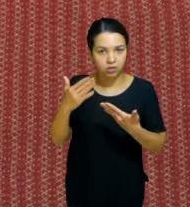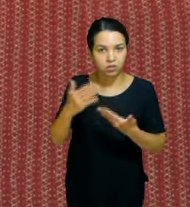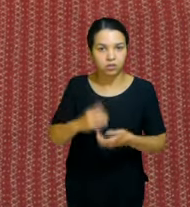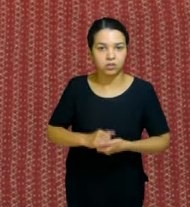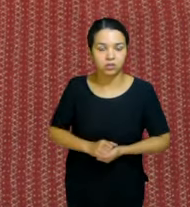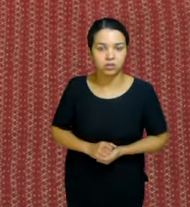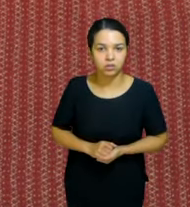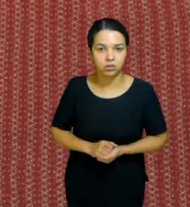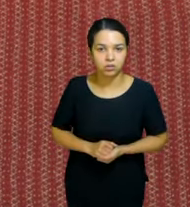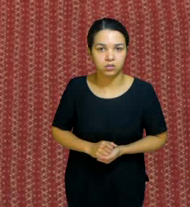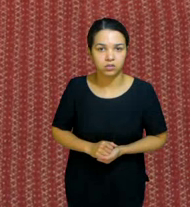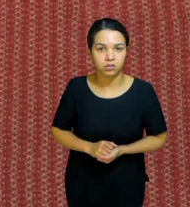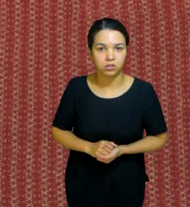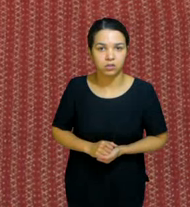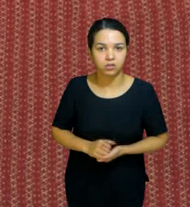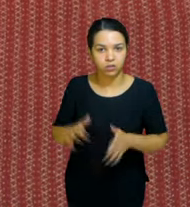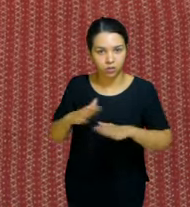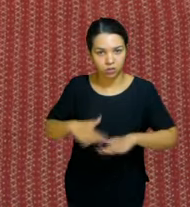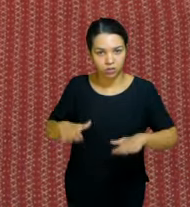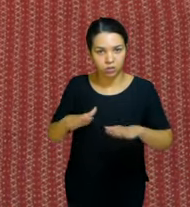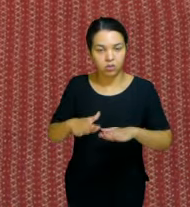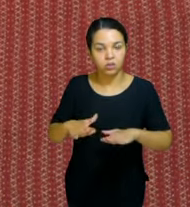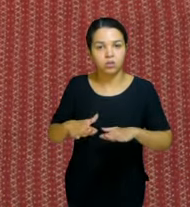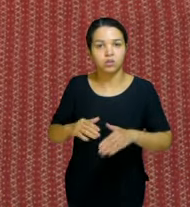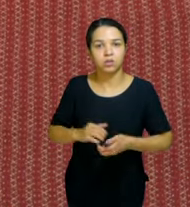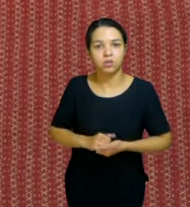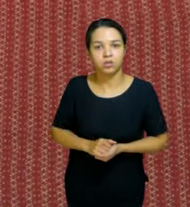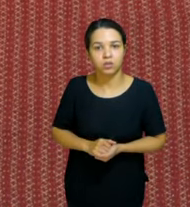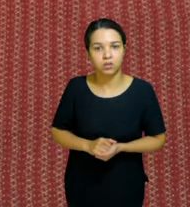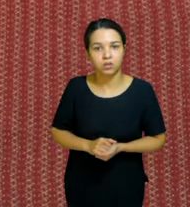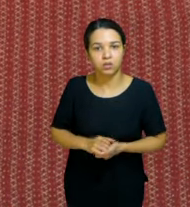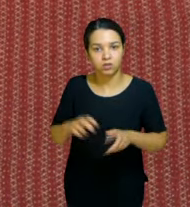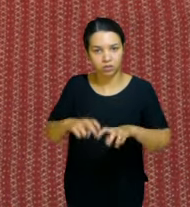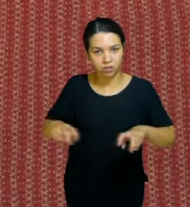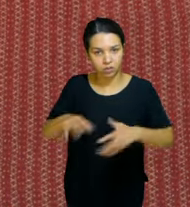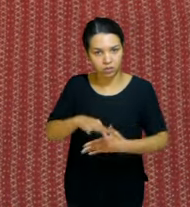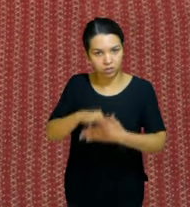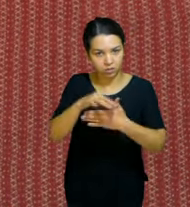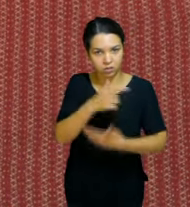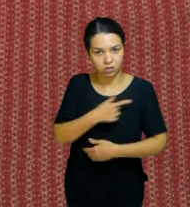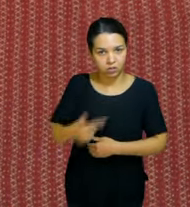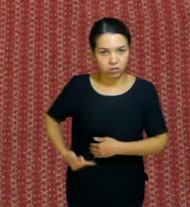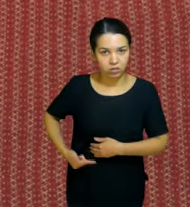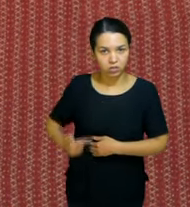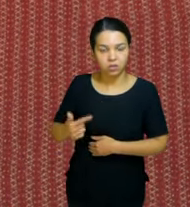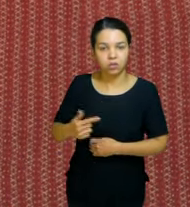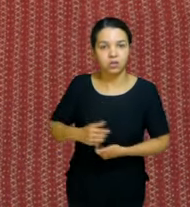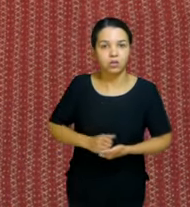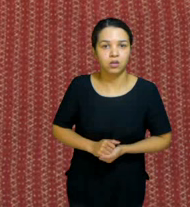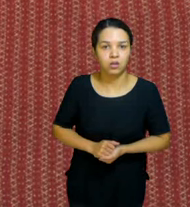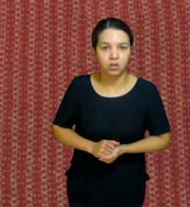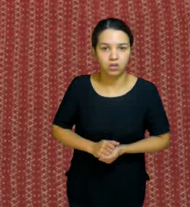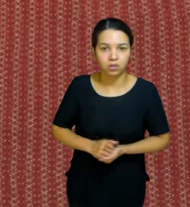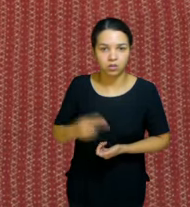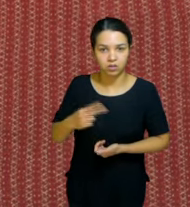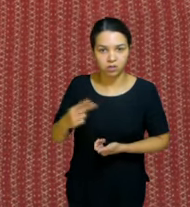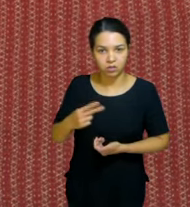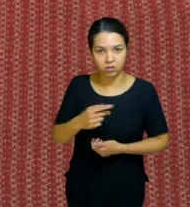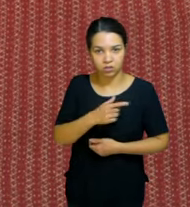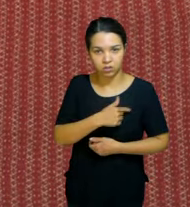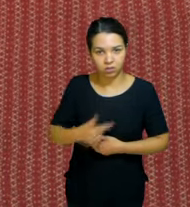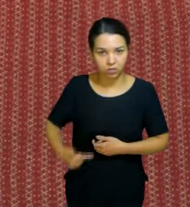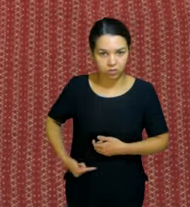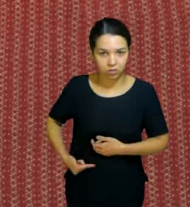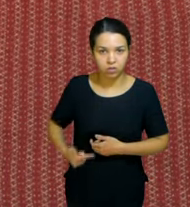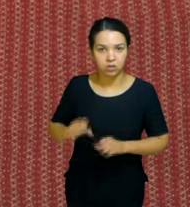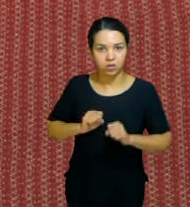não desmerecendo os outros parlamentares, mas nós tínhamos aqui líder de governo, vice-líder de governo, né, o Ivan também, sempre aí